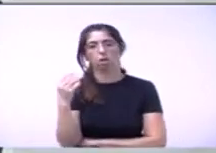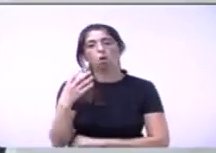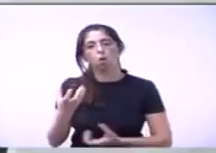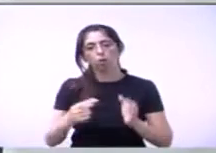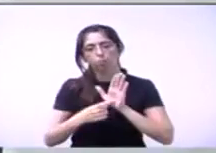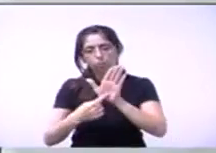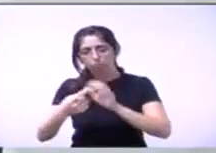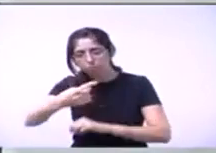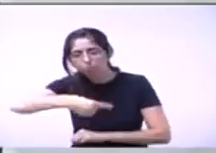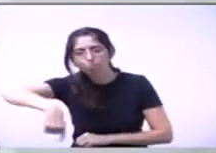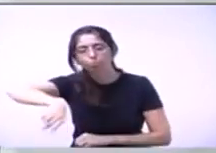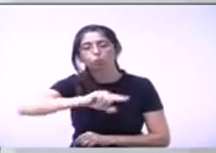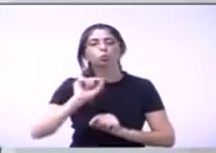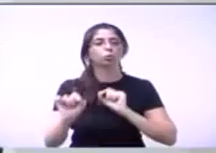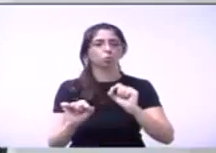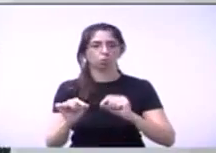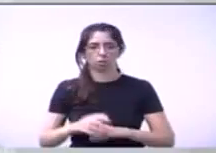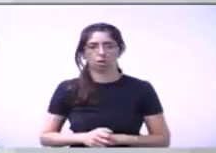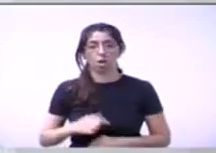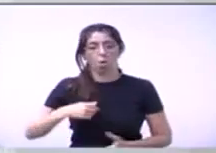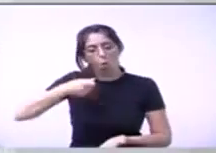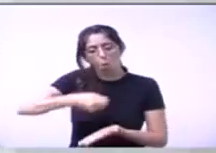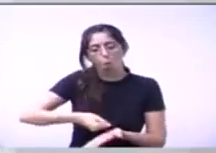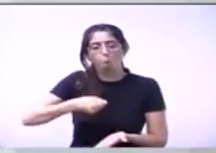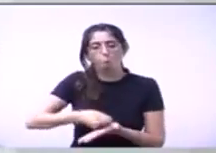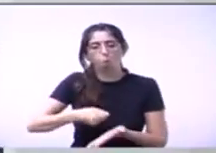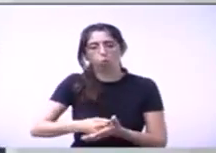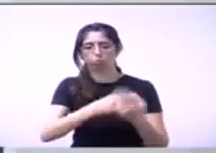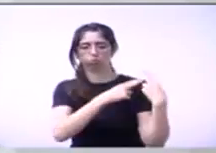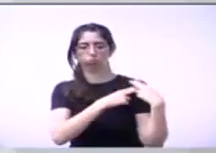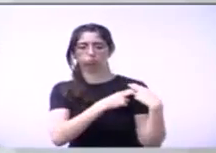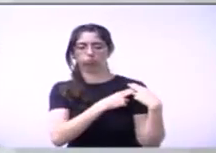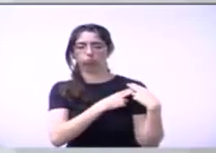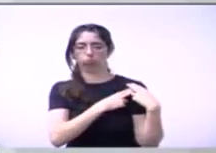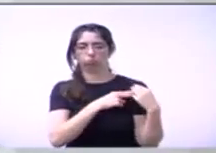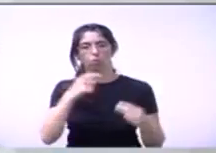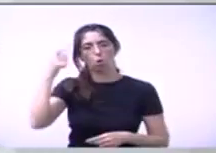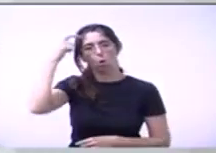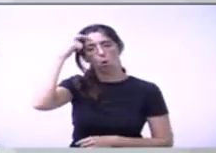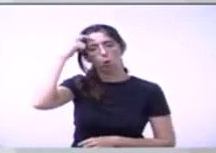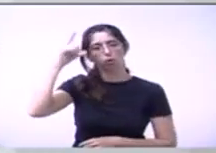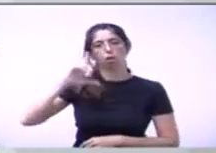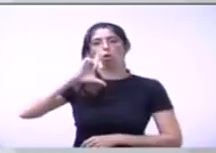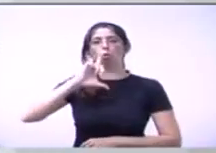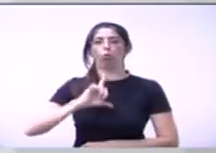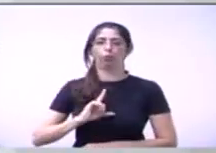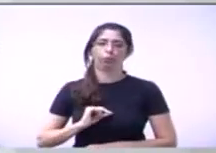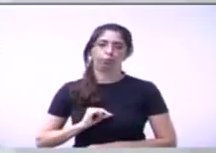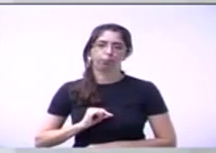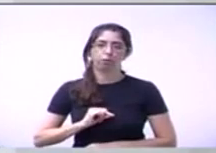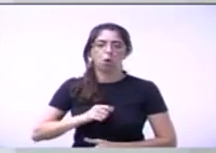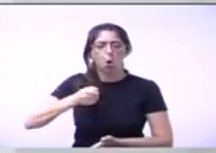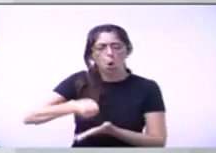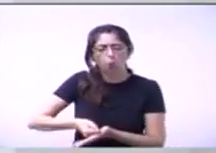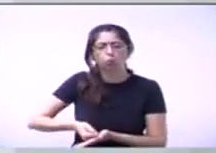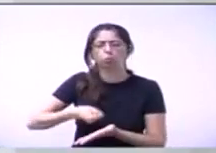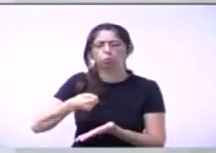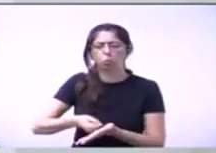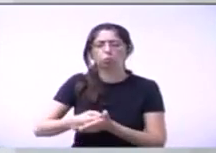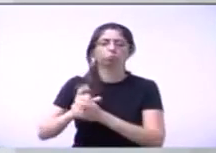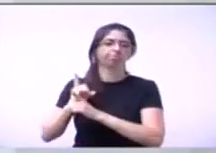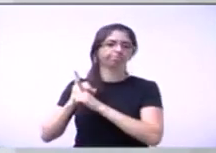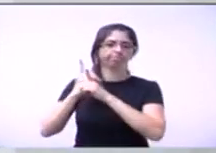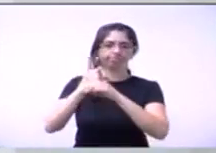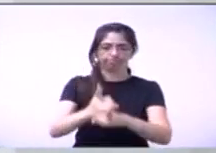dos trabalhadores de Paulínia, com a consciência e o dever cumprido. Independente do resultado de hoje, respeitarei a decisão da maioria